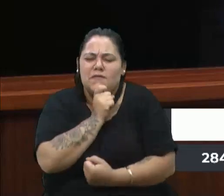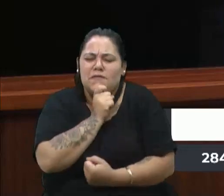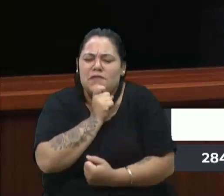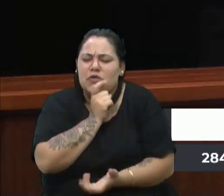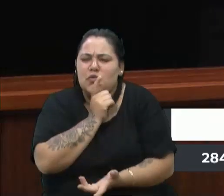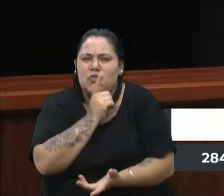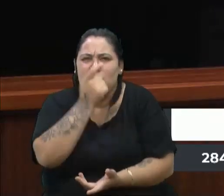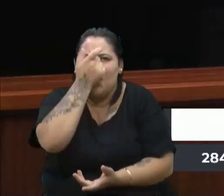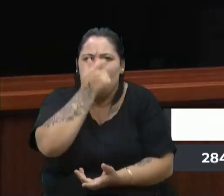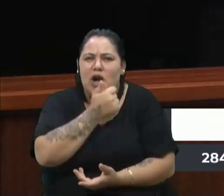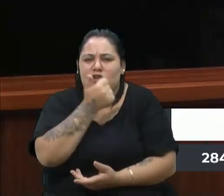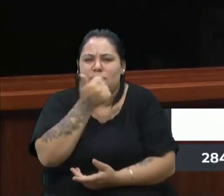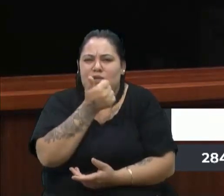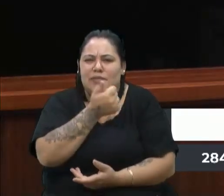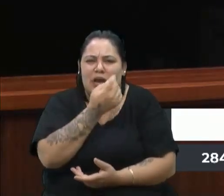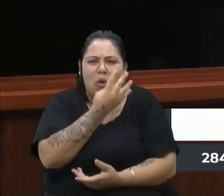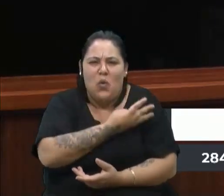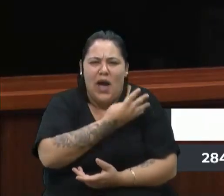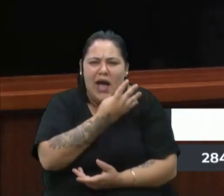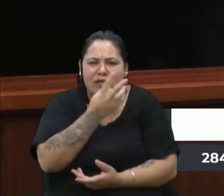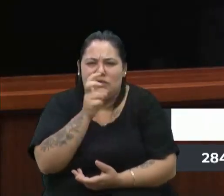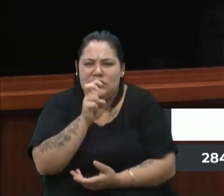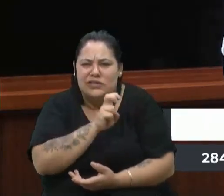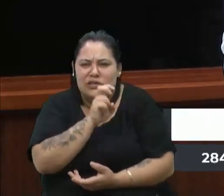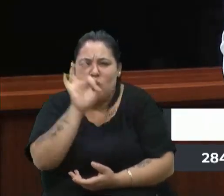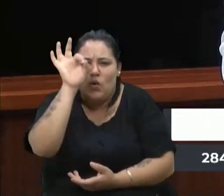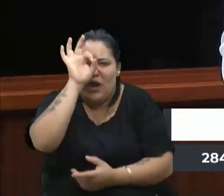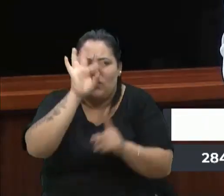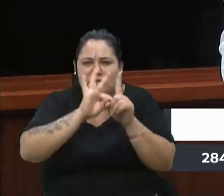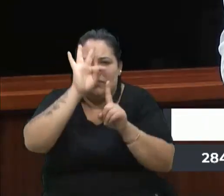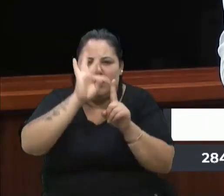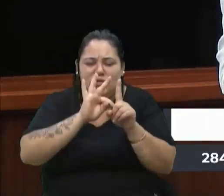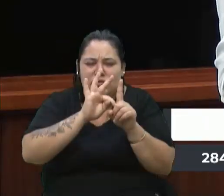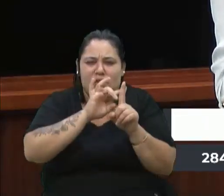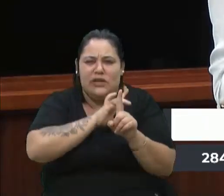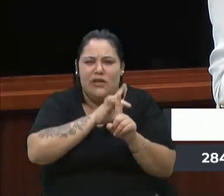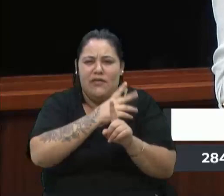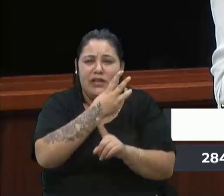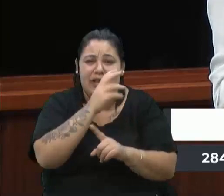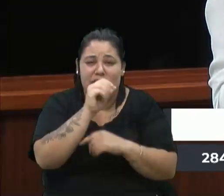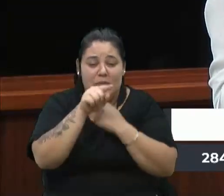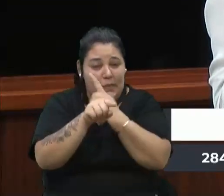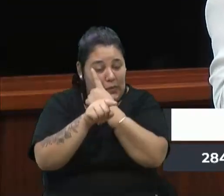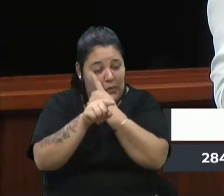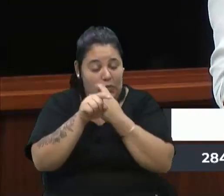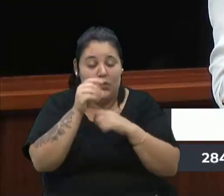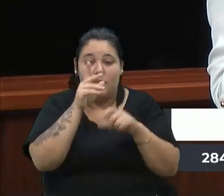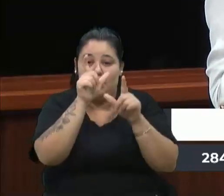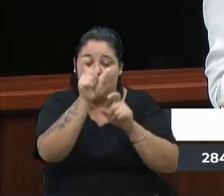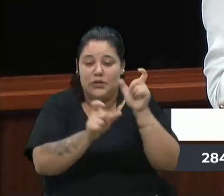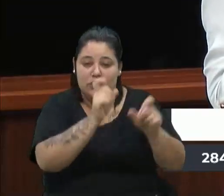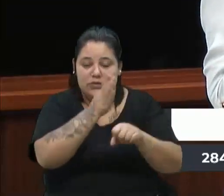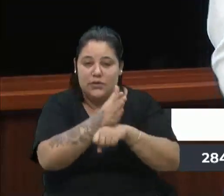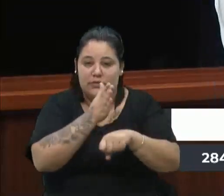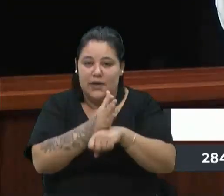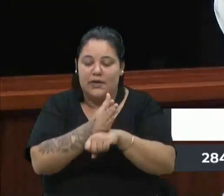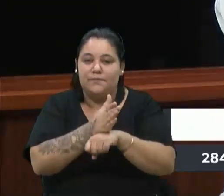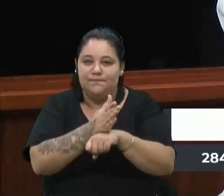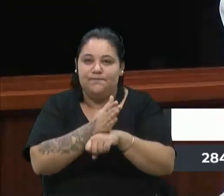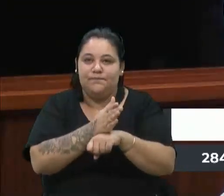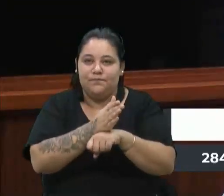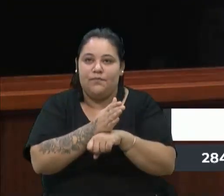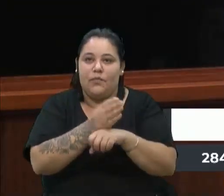primeira, que estava 4, 5 graus. Teve 30 mil participantes naquela edição,